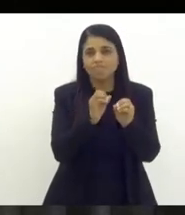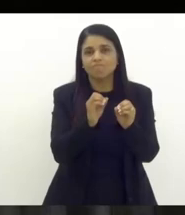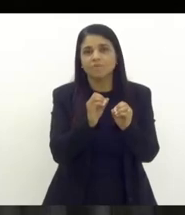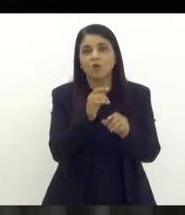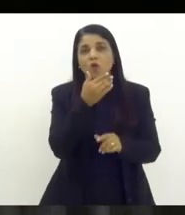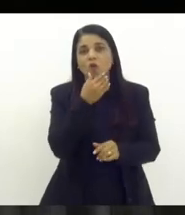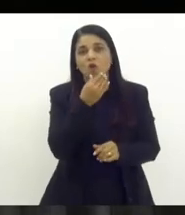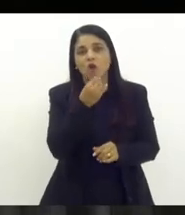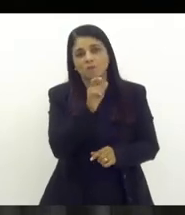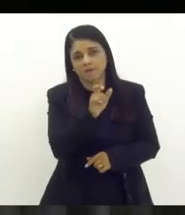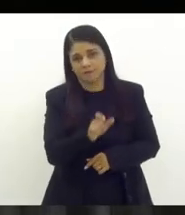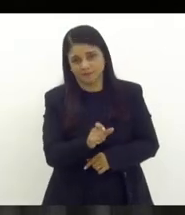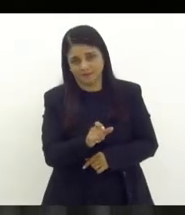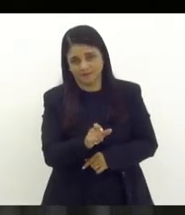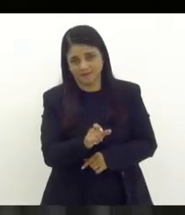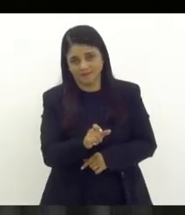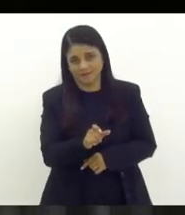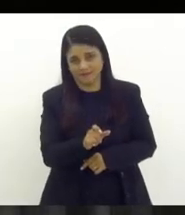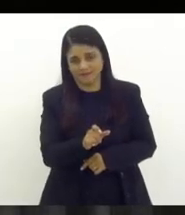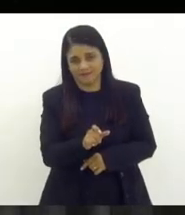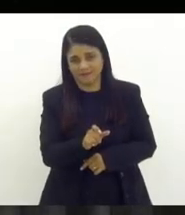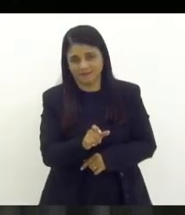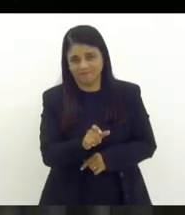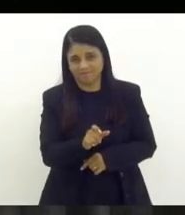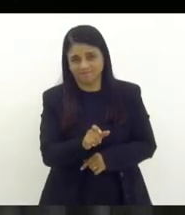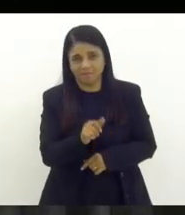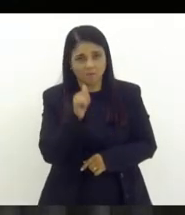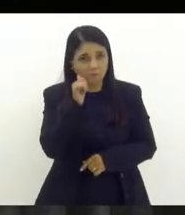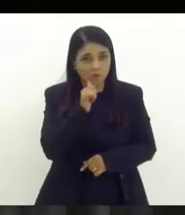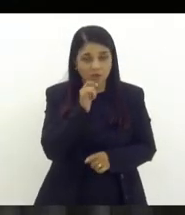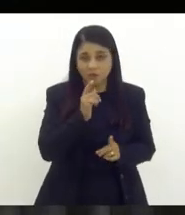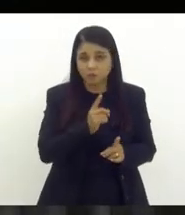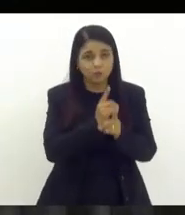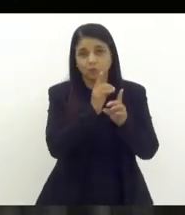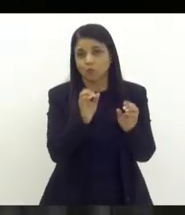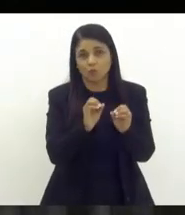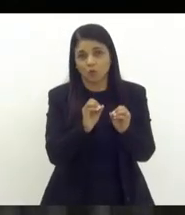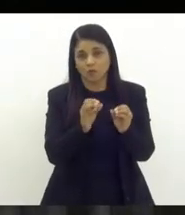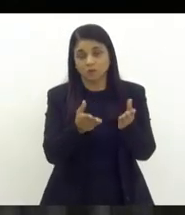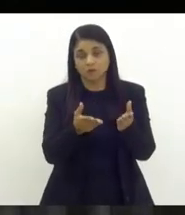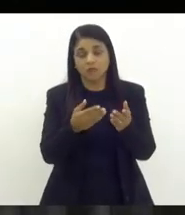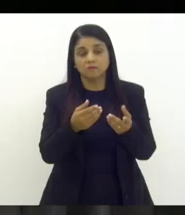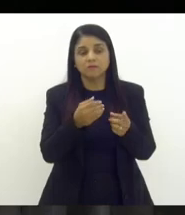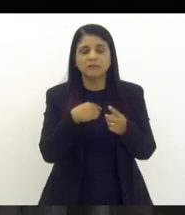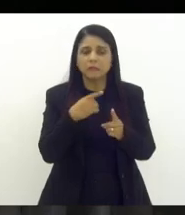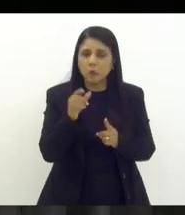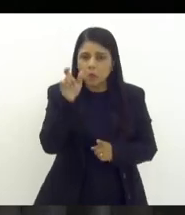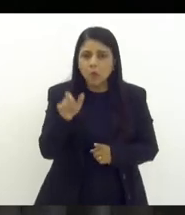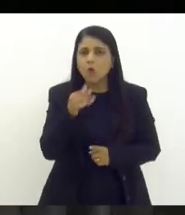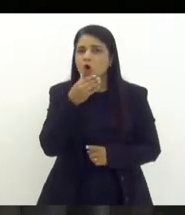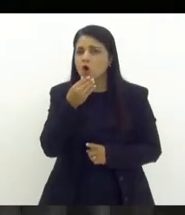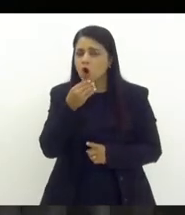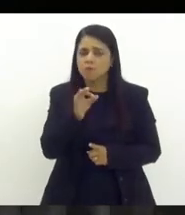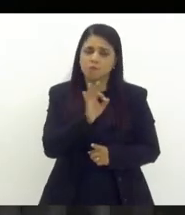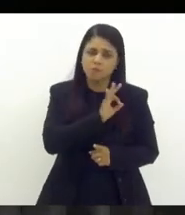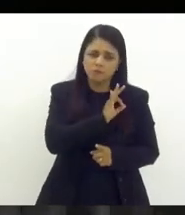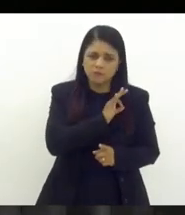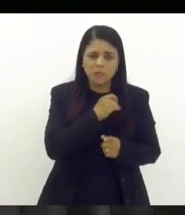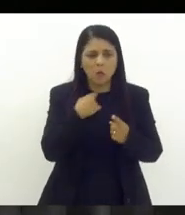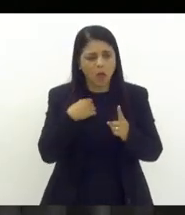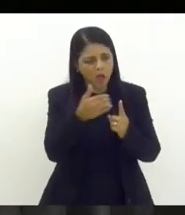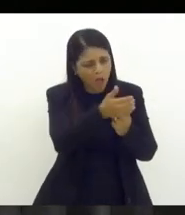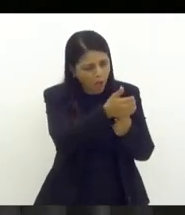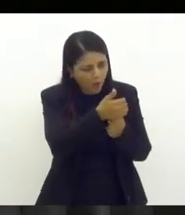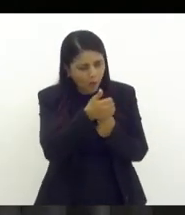homem e ele precisa também entender a importância do cuidado de receber essa mulher com com atenção e dar a